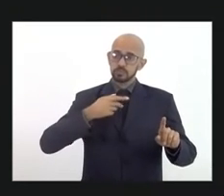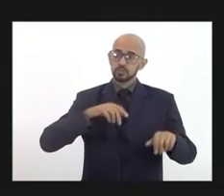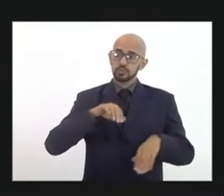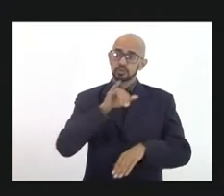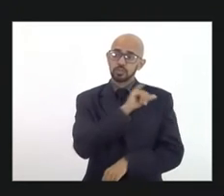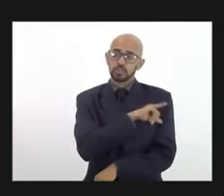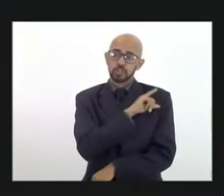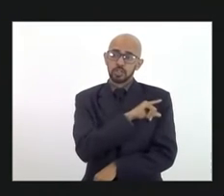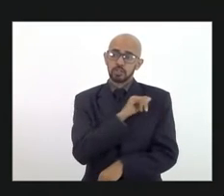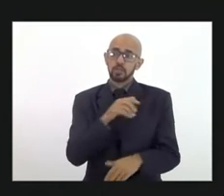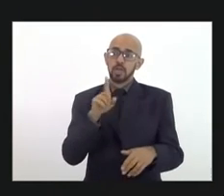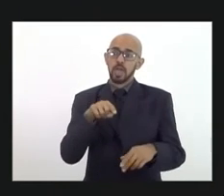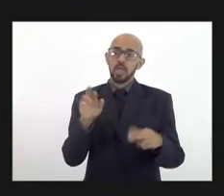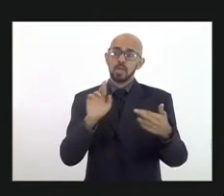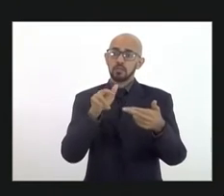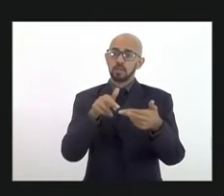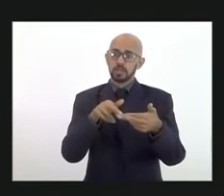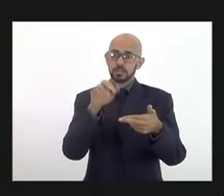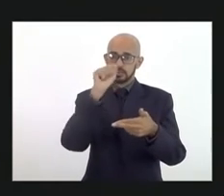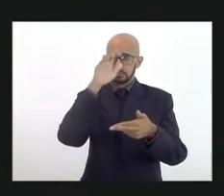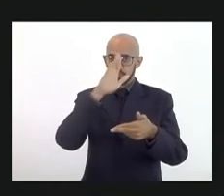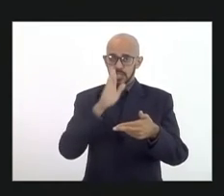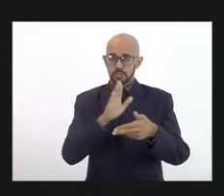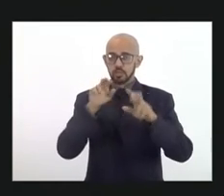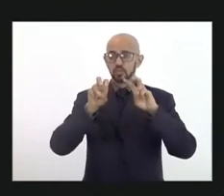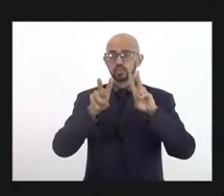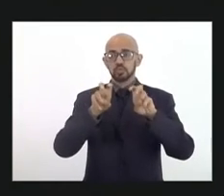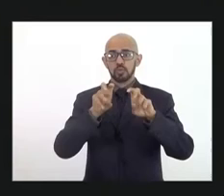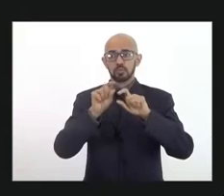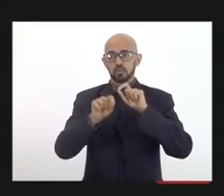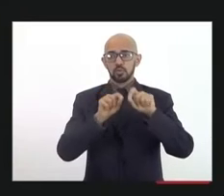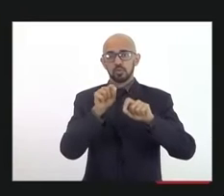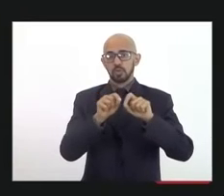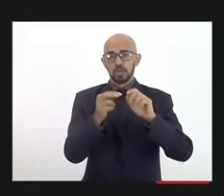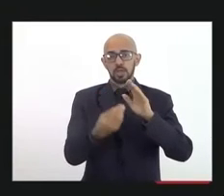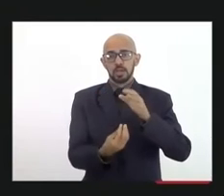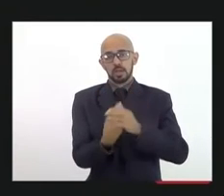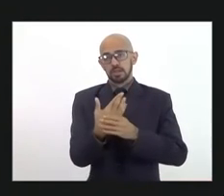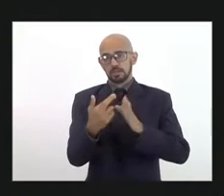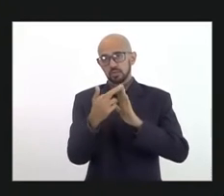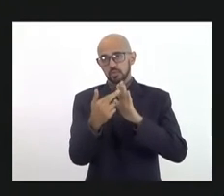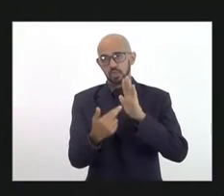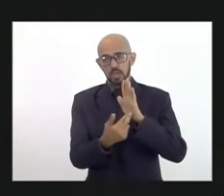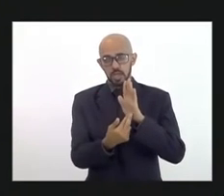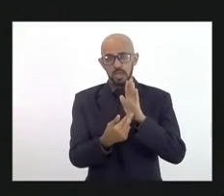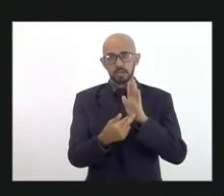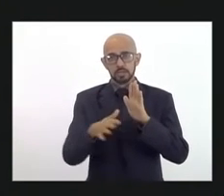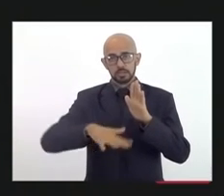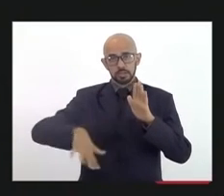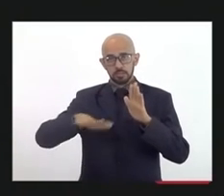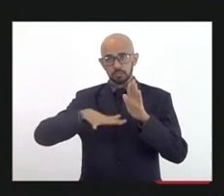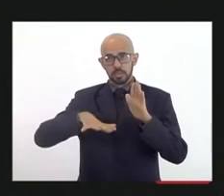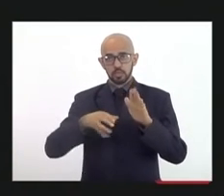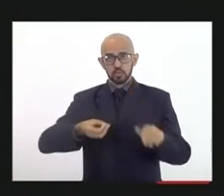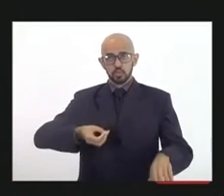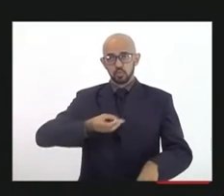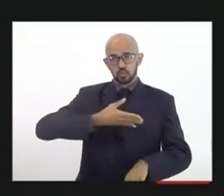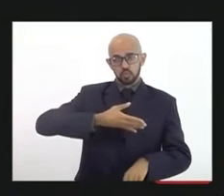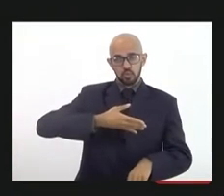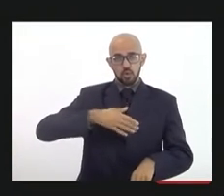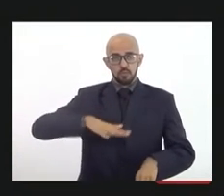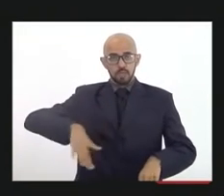hoje é referência no Brasil, né, no que se refere à regulação, né, nesse ambiente do novo mercado de gás.